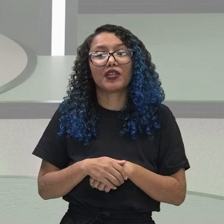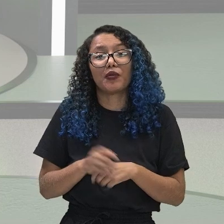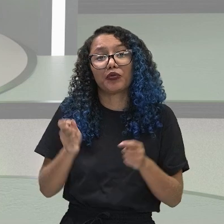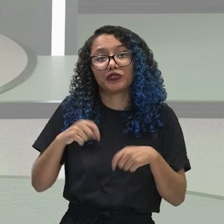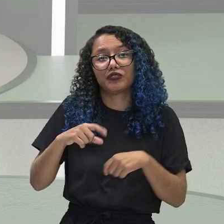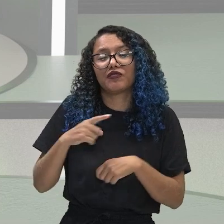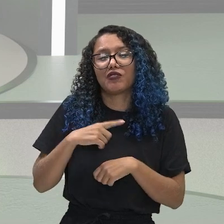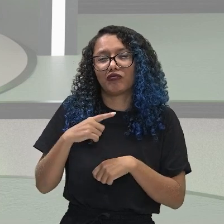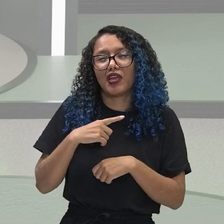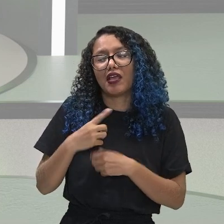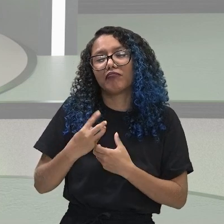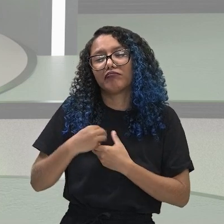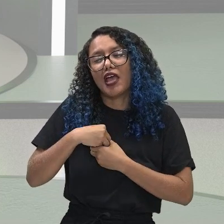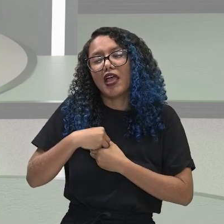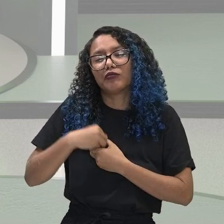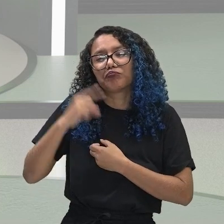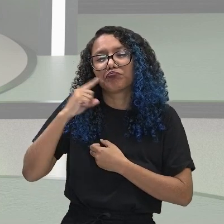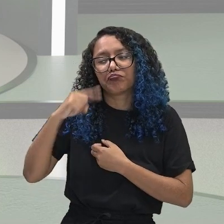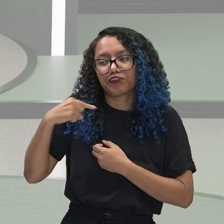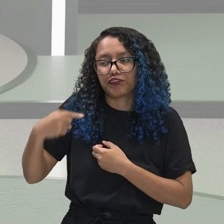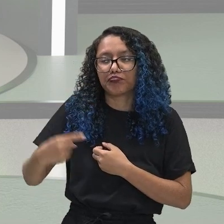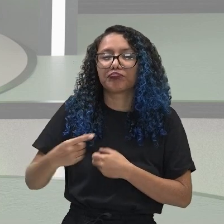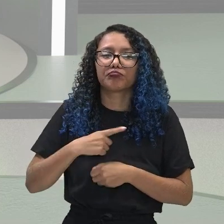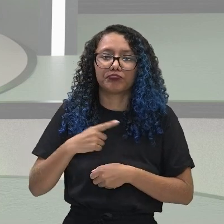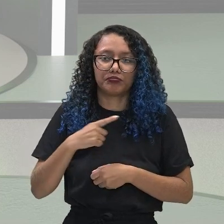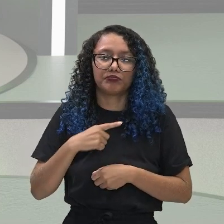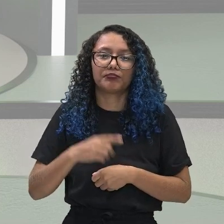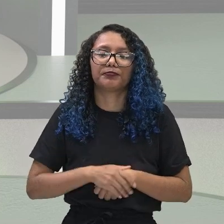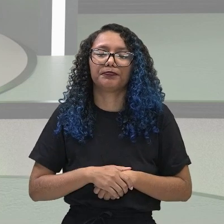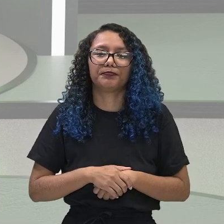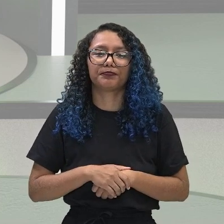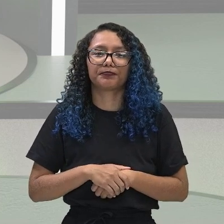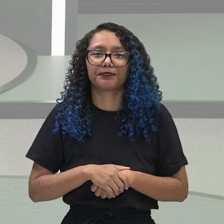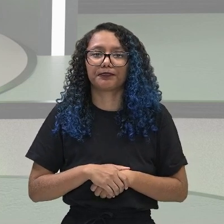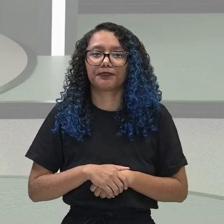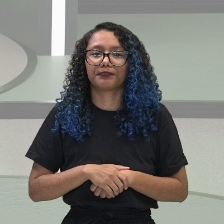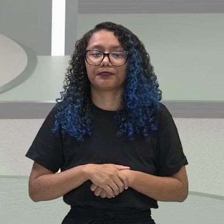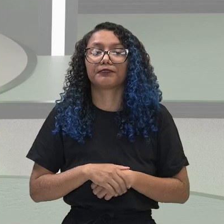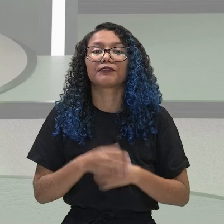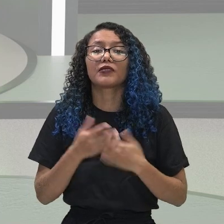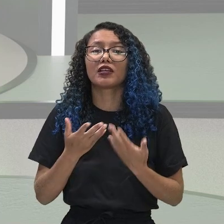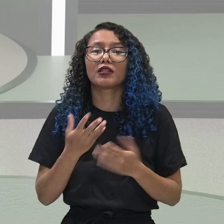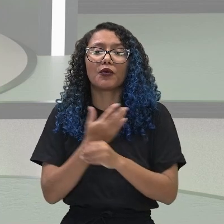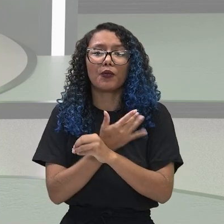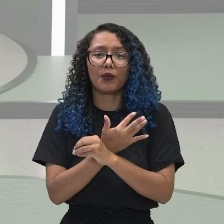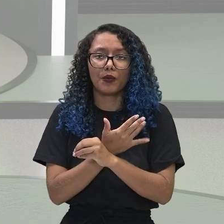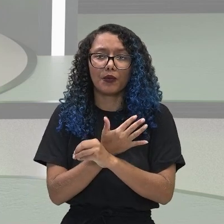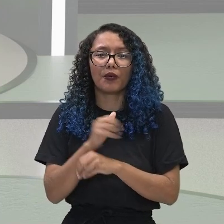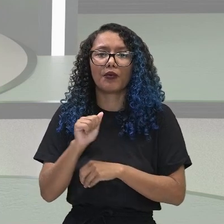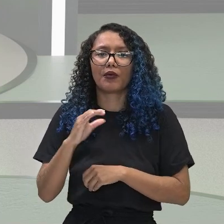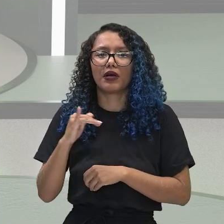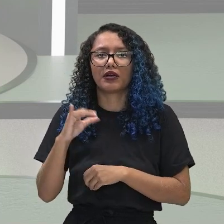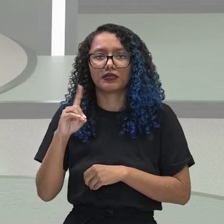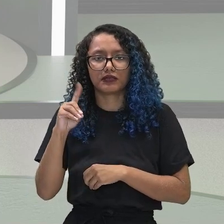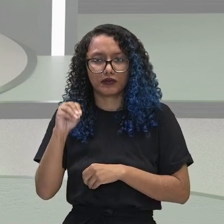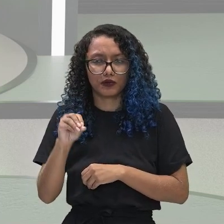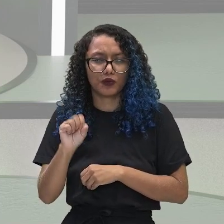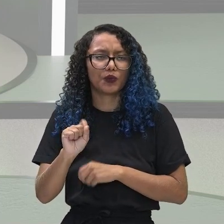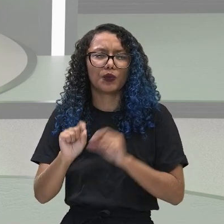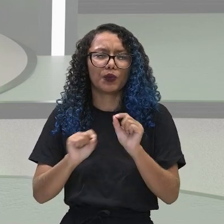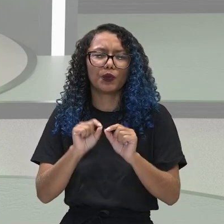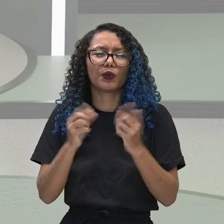cotidiano, certo? Os ácidos. Os ácidos são substâncias que